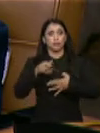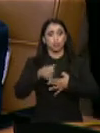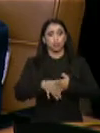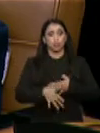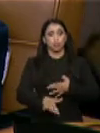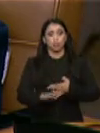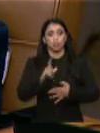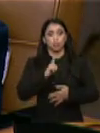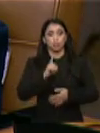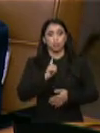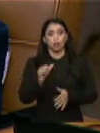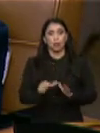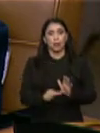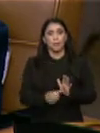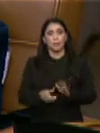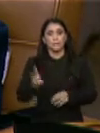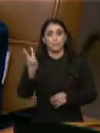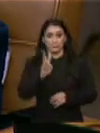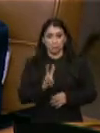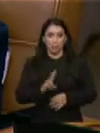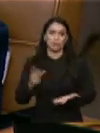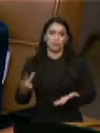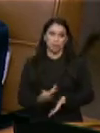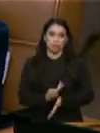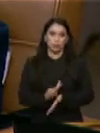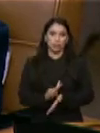há 15 anos, é a primeira vez que isto ocorre.